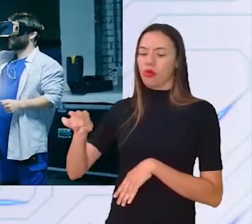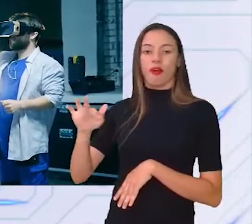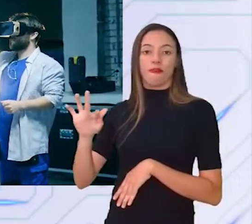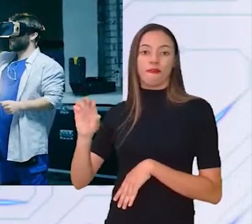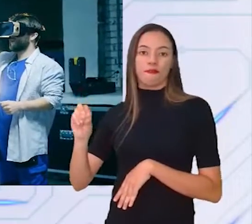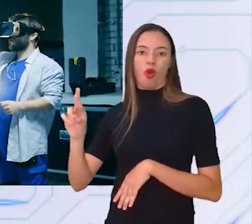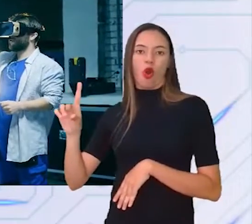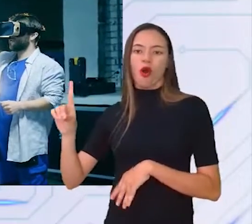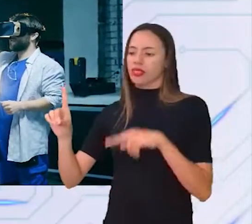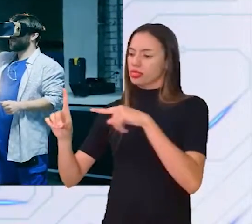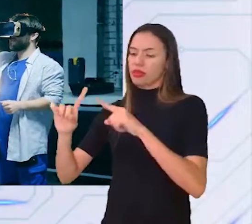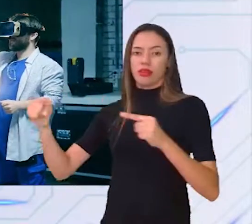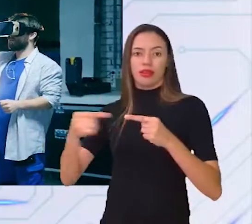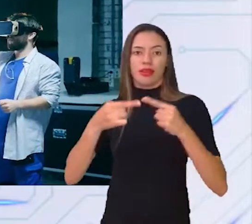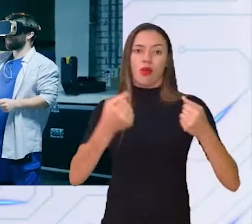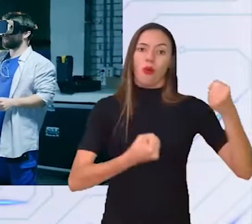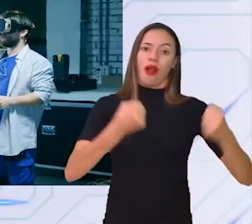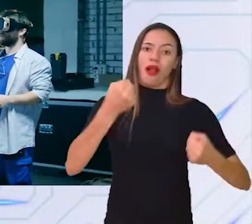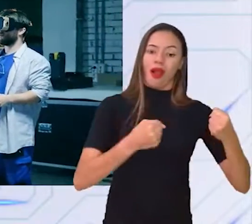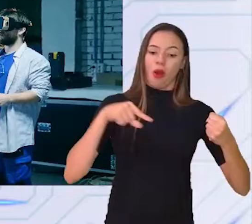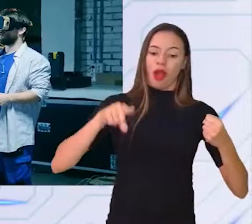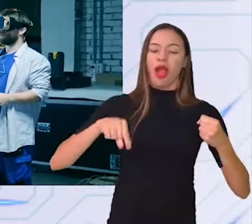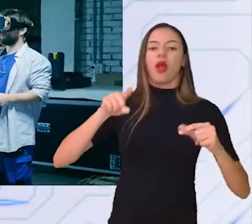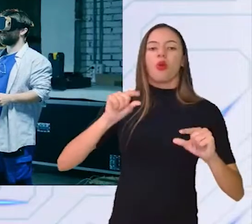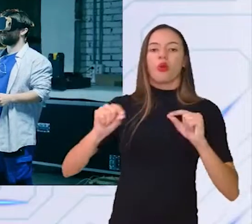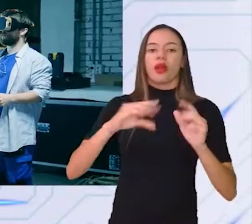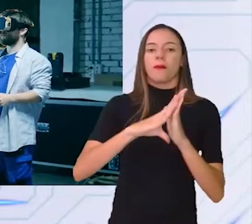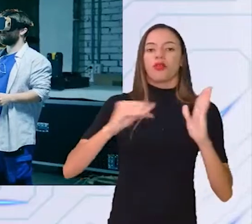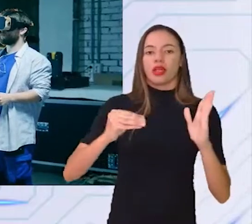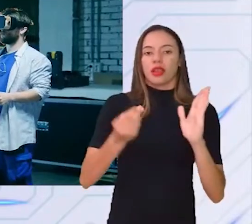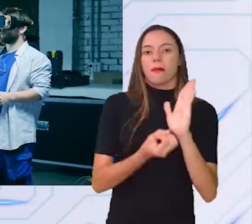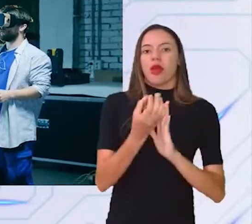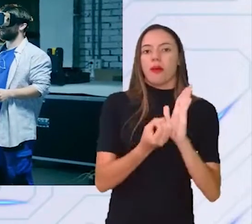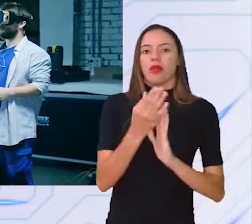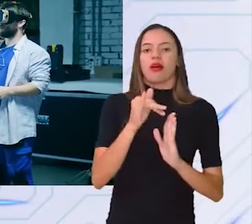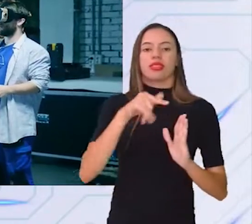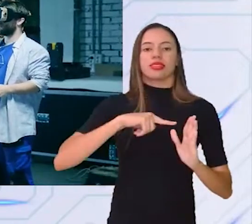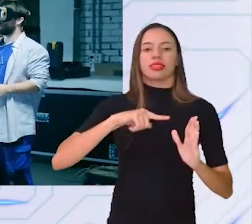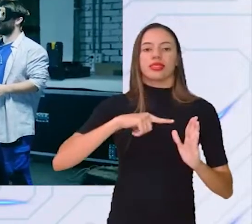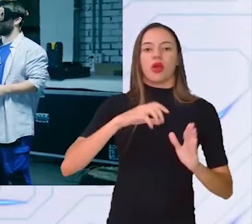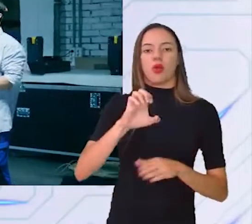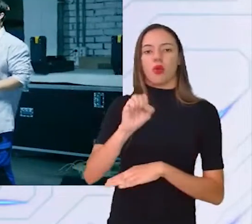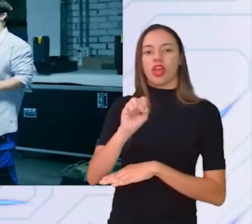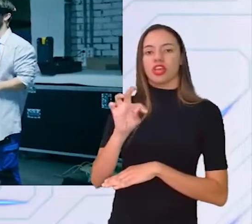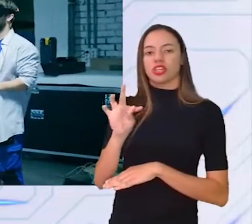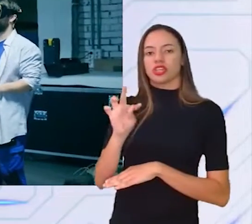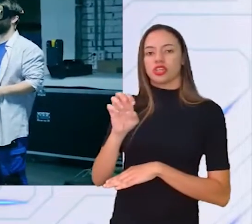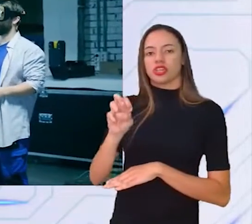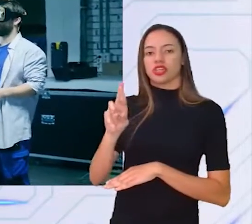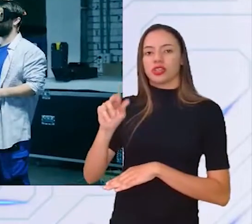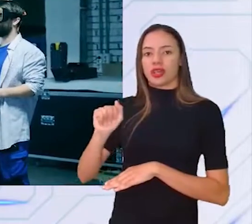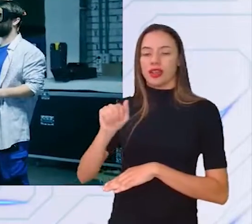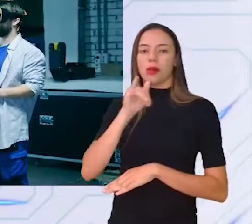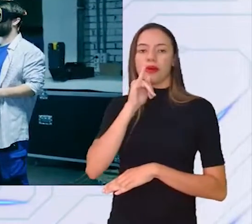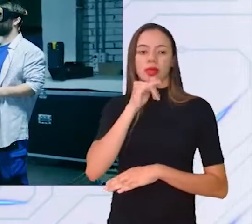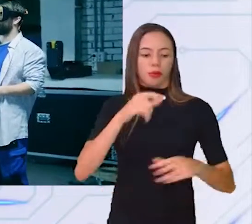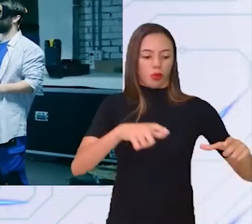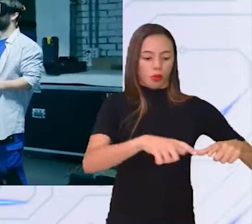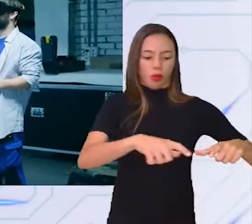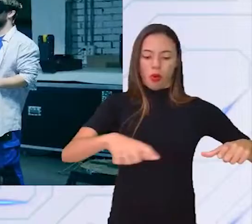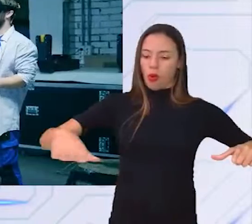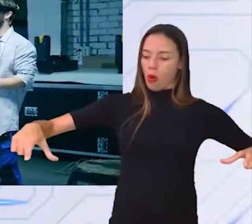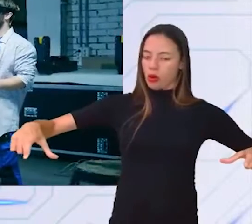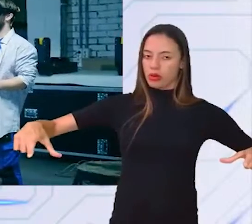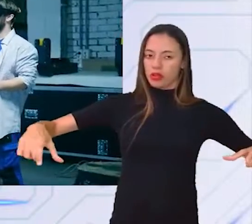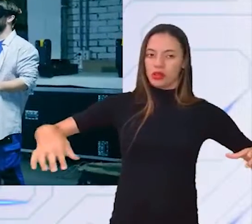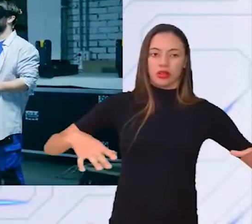aquela coisa da linha de produção, né? Então você vinha lá numa esteira, nesse estágio aqui, coloca tais peças, aí passa para o